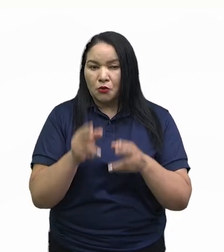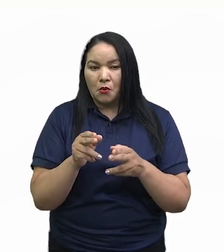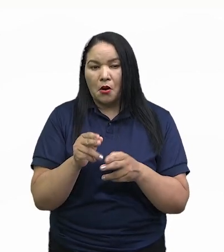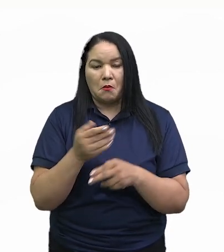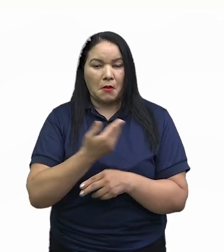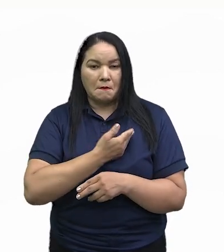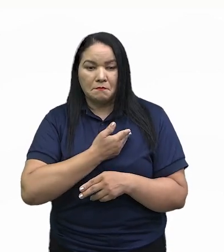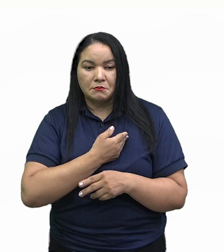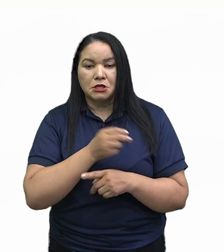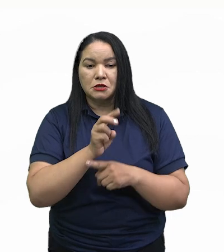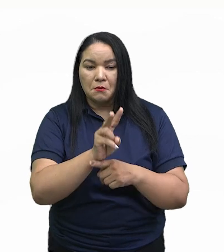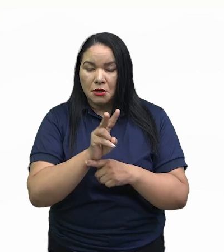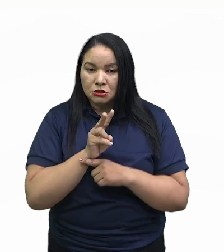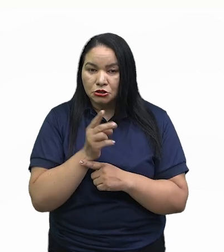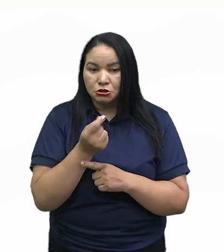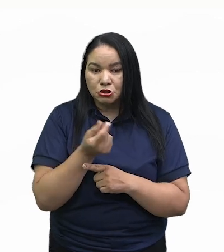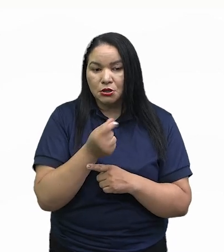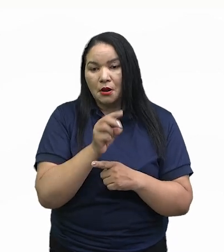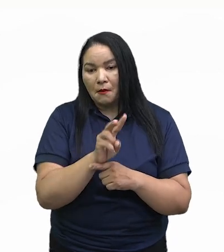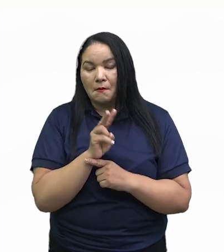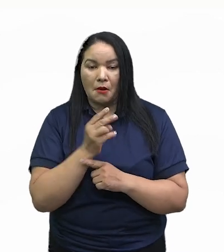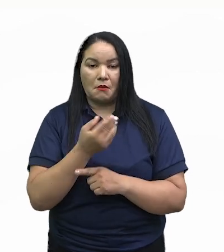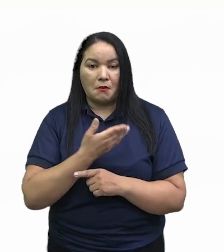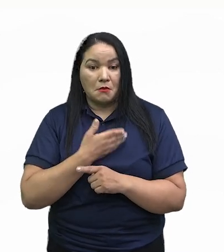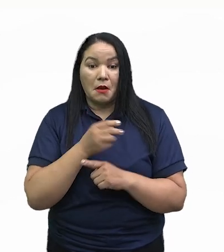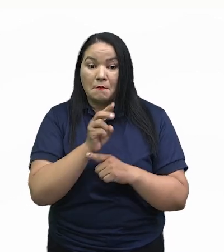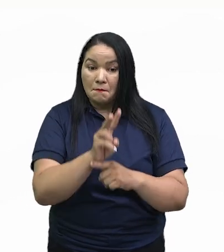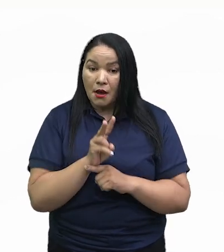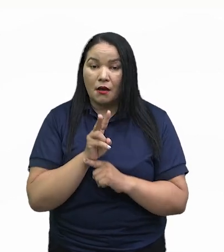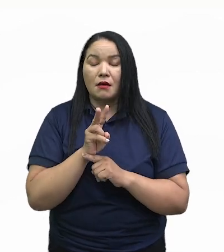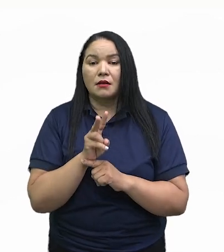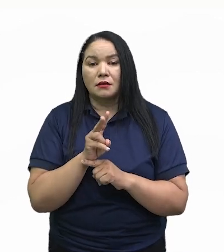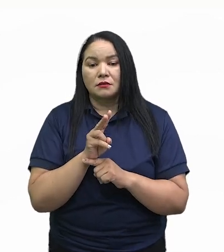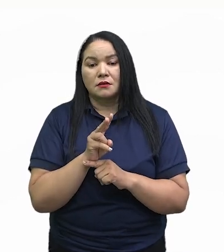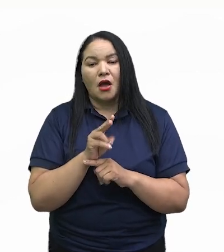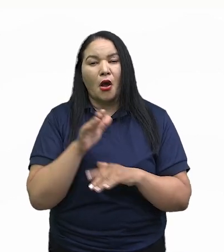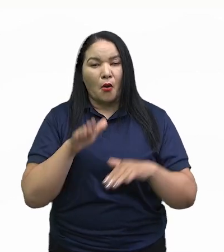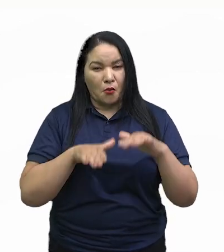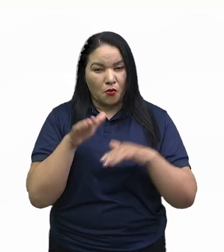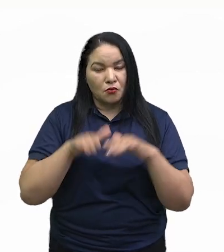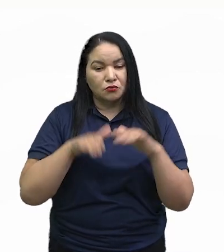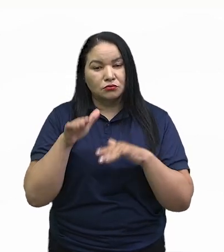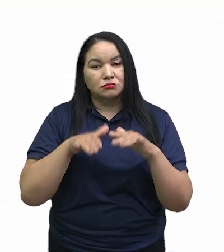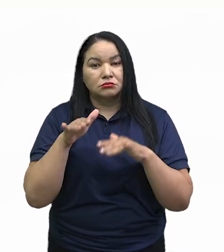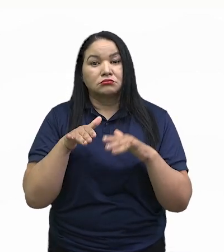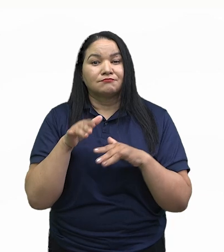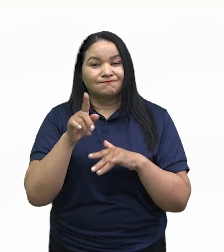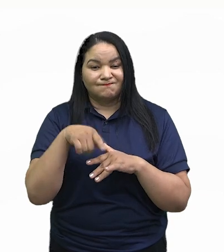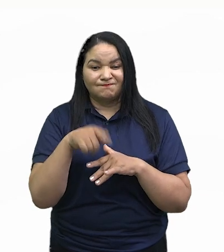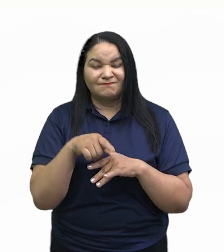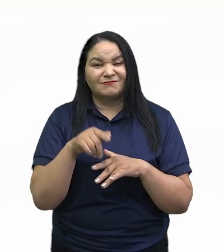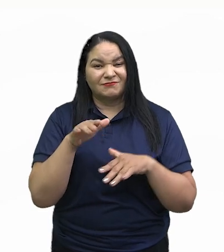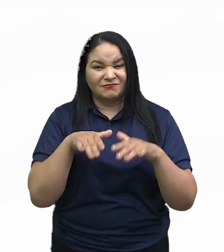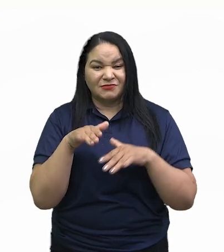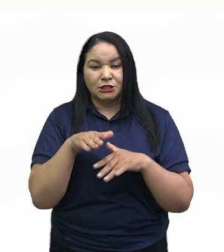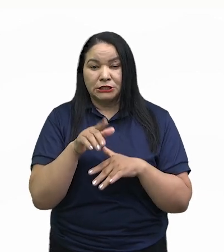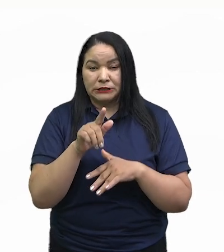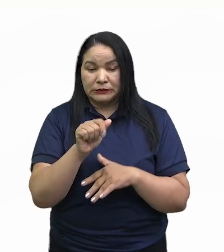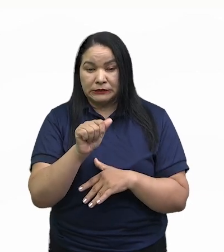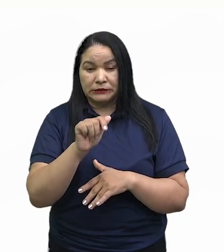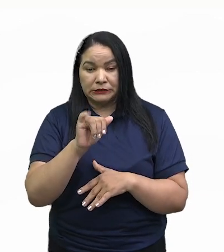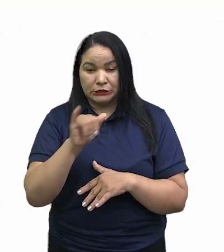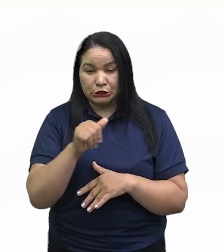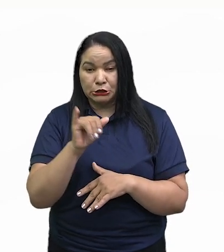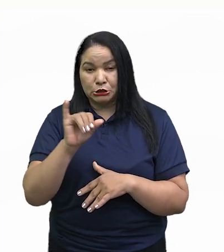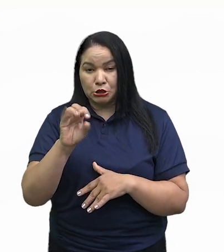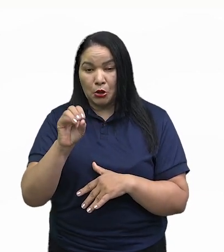com um colega, com um amigo, e em último caso, como a gente sabe que algumas pessoas aí recorrem, né, à agiota, você